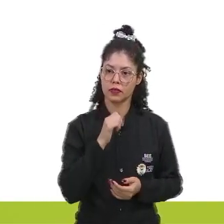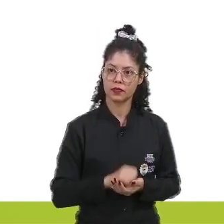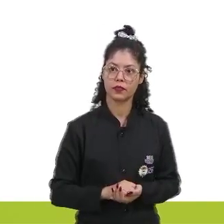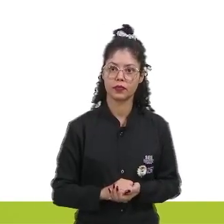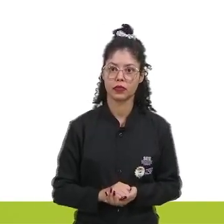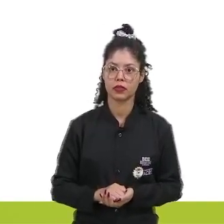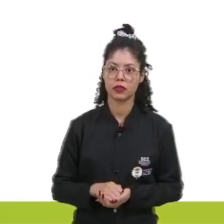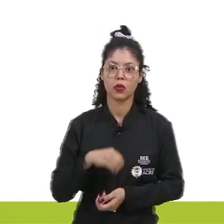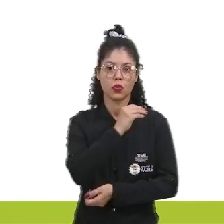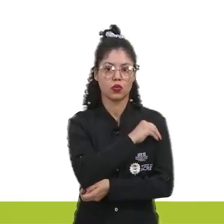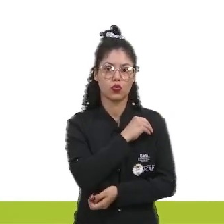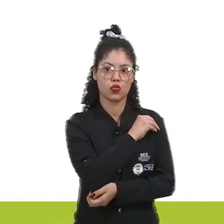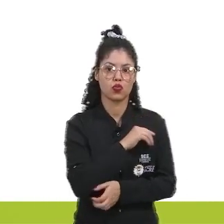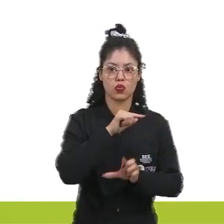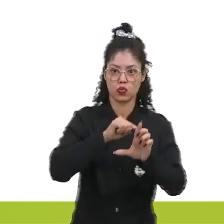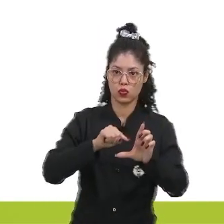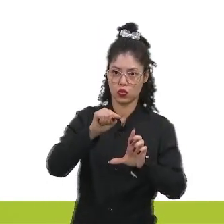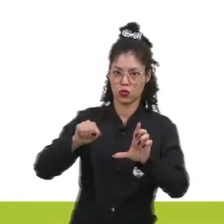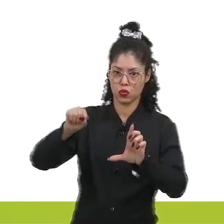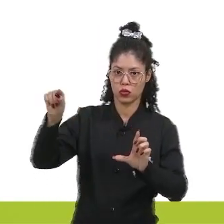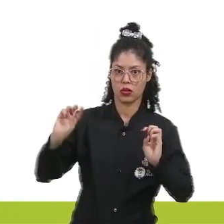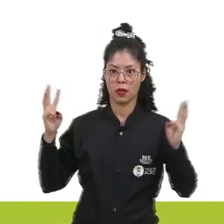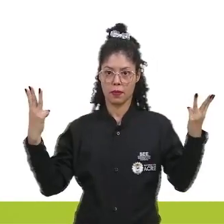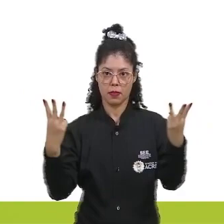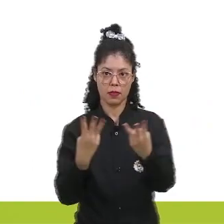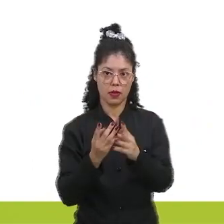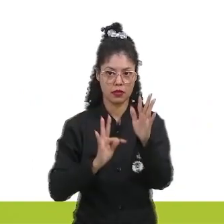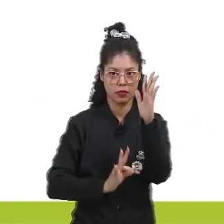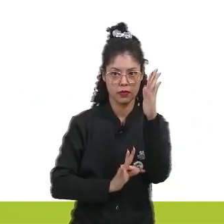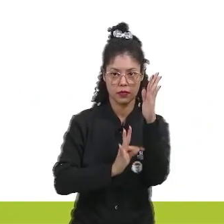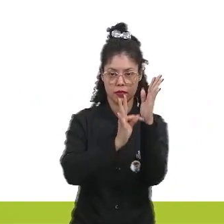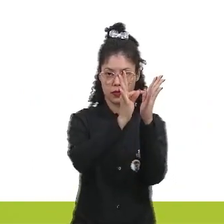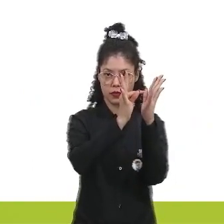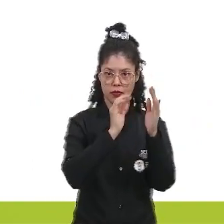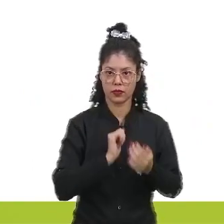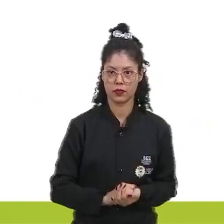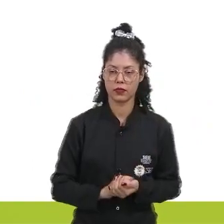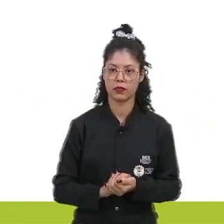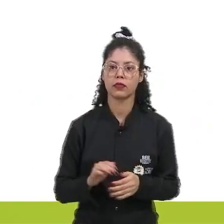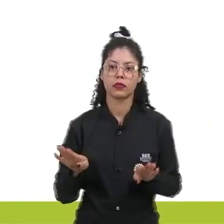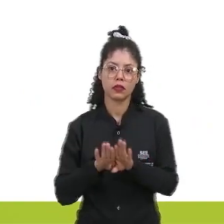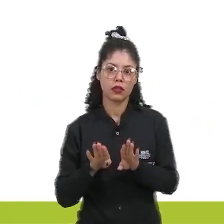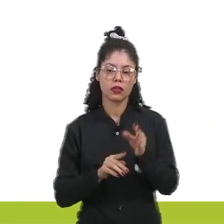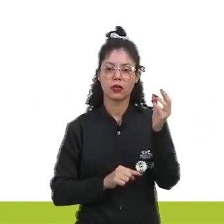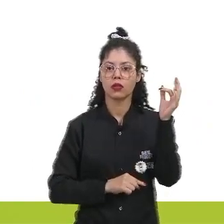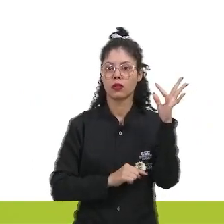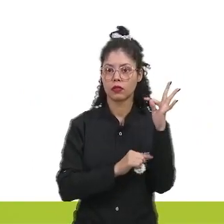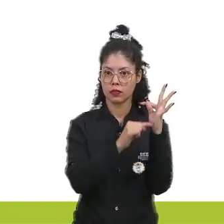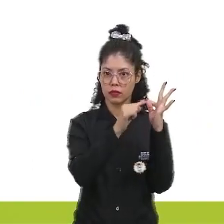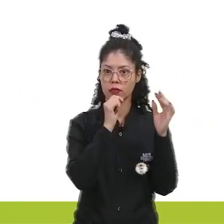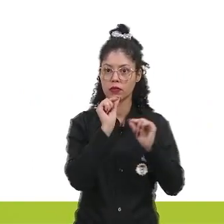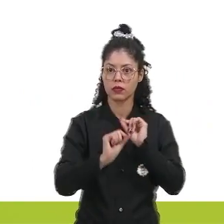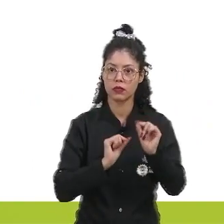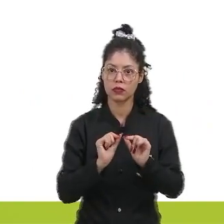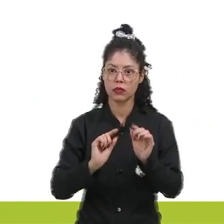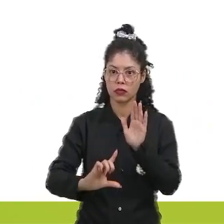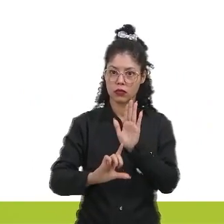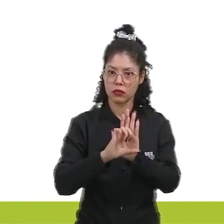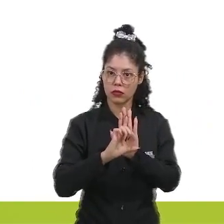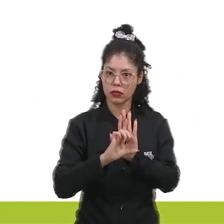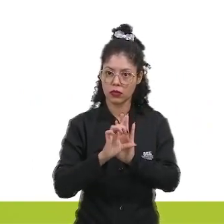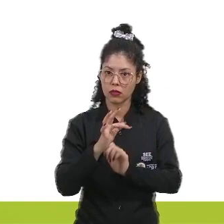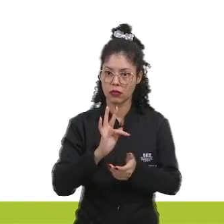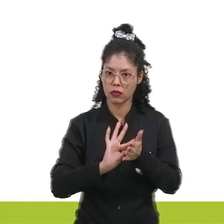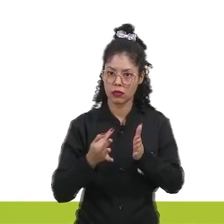do álcool em função de sua massa e a sua temperatura. Baseado nos dados do gráfico, determine, primeiro, a lei de